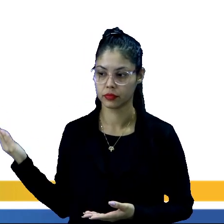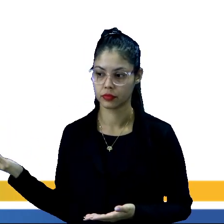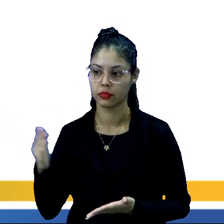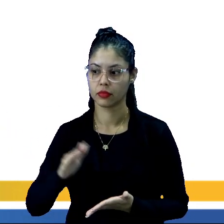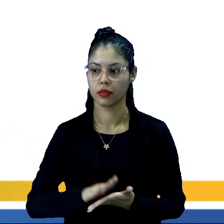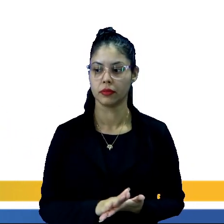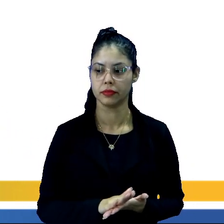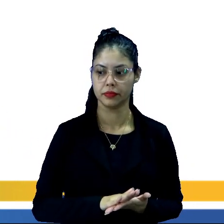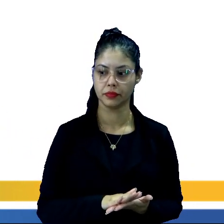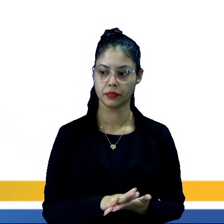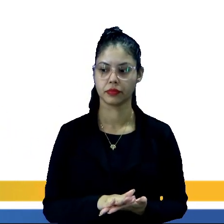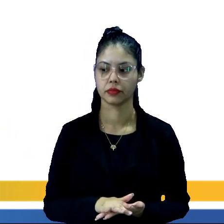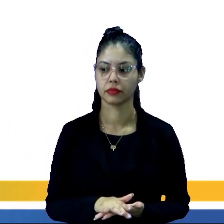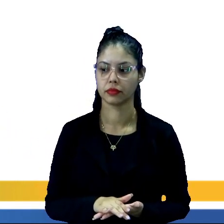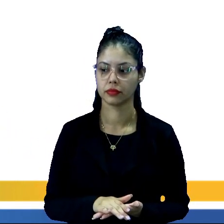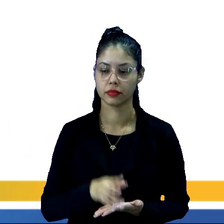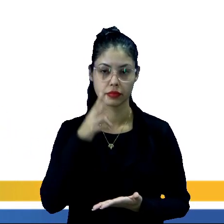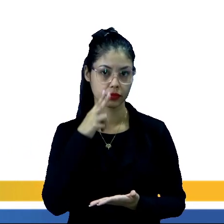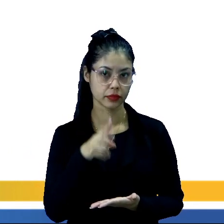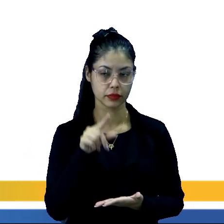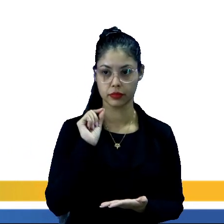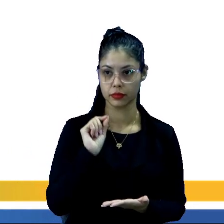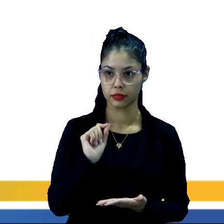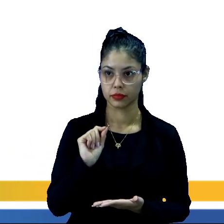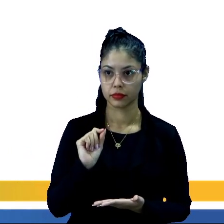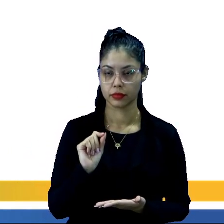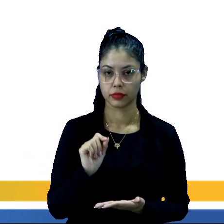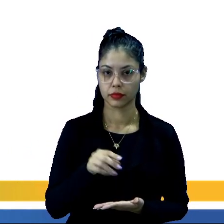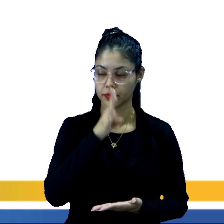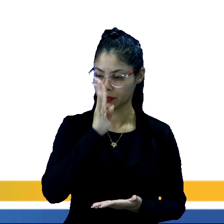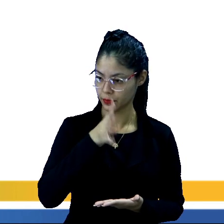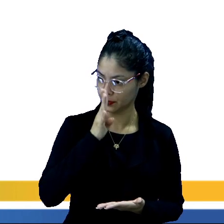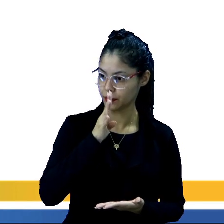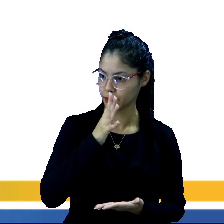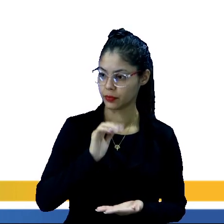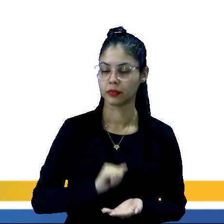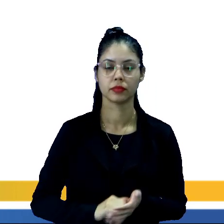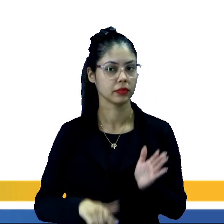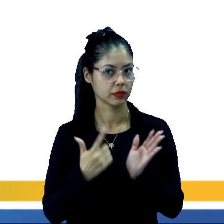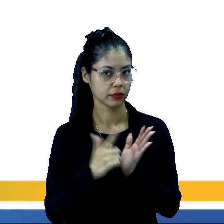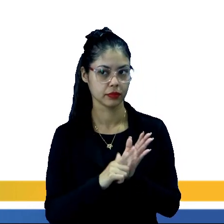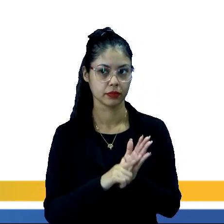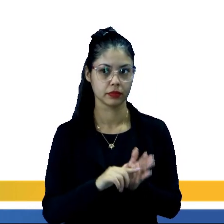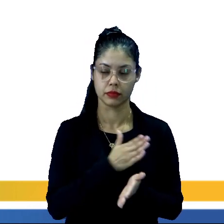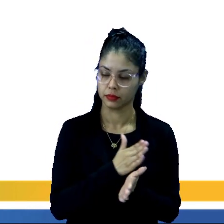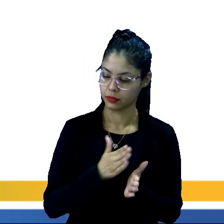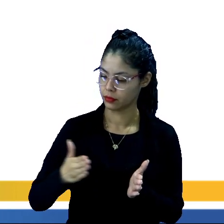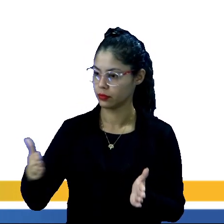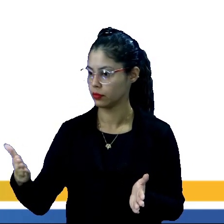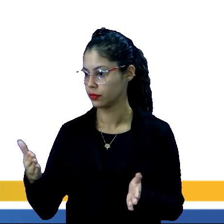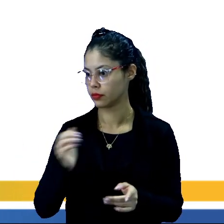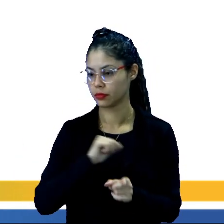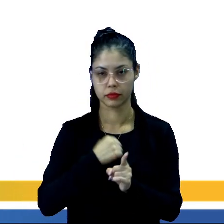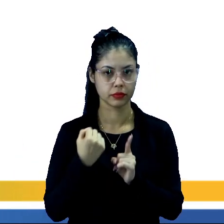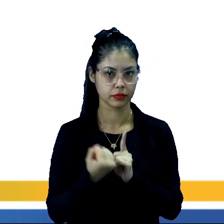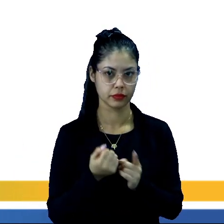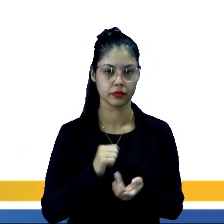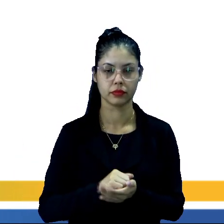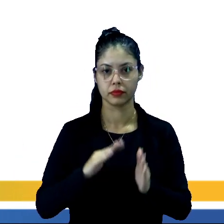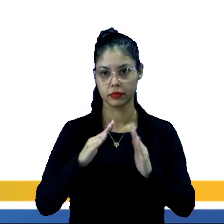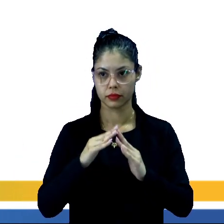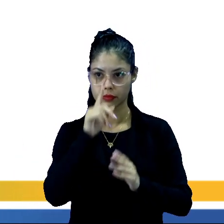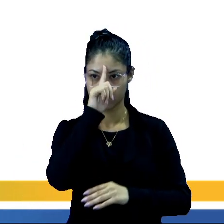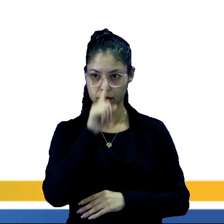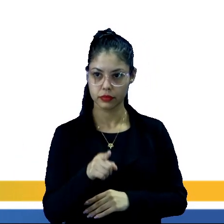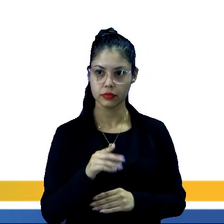da tirinha aí, a gente vê que Mafalda critica, né, esse papel da mulher ao longo da sociedade, que é o papel de dona de casa,